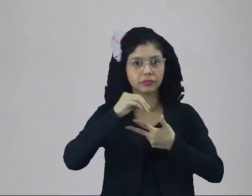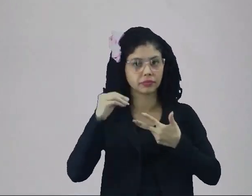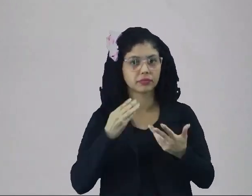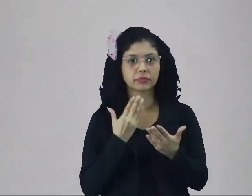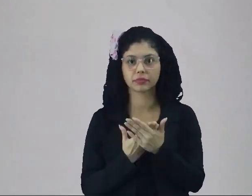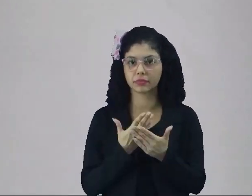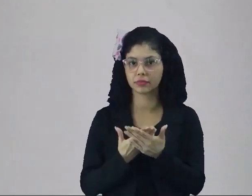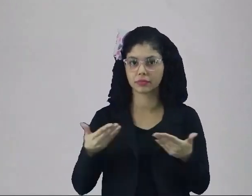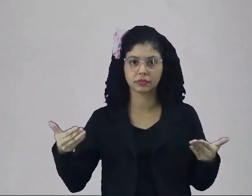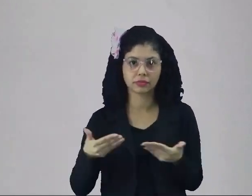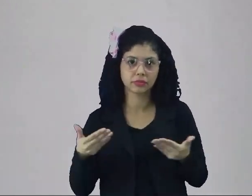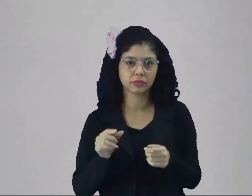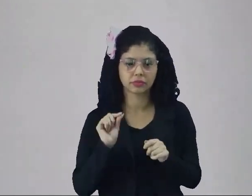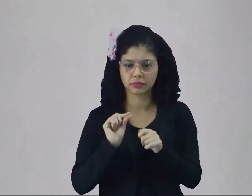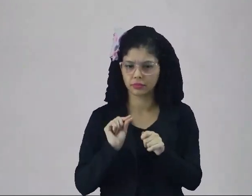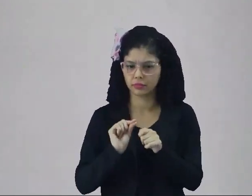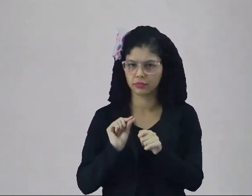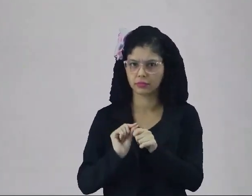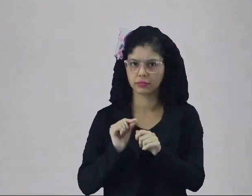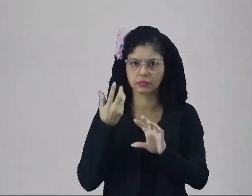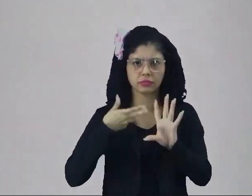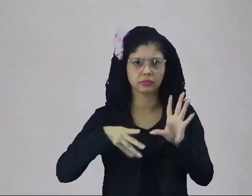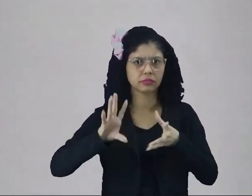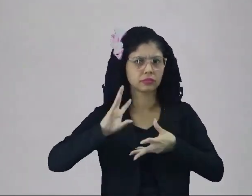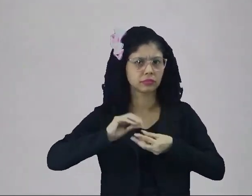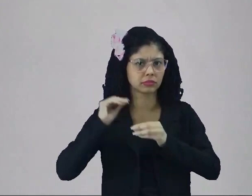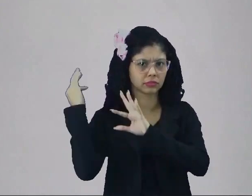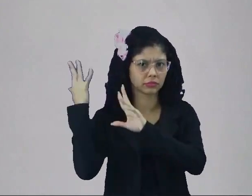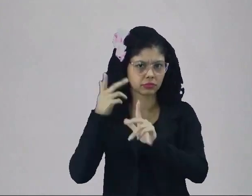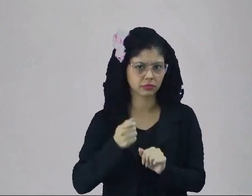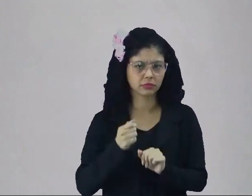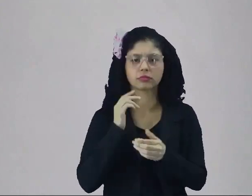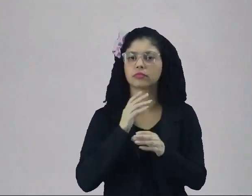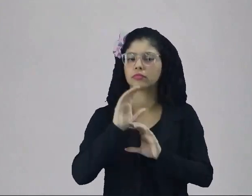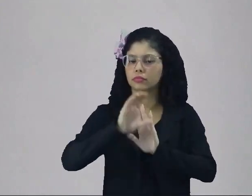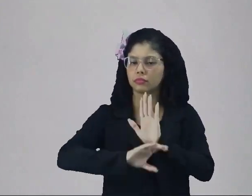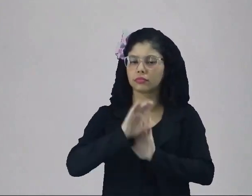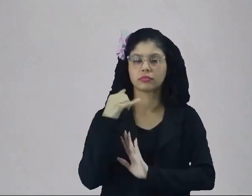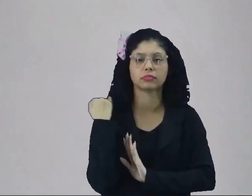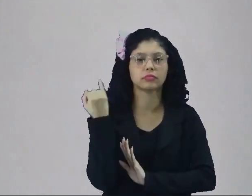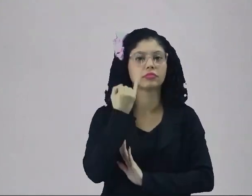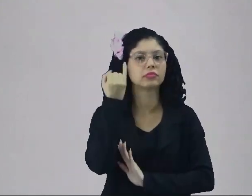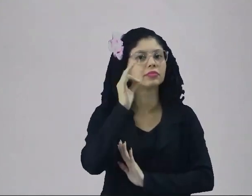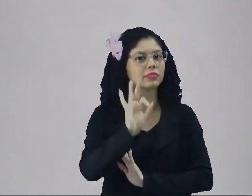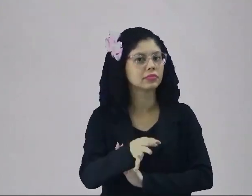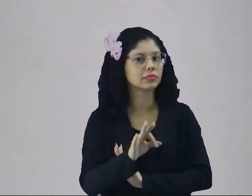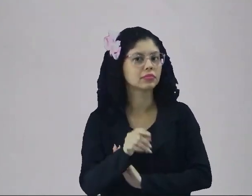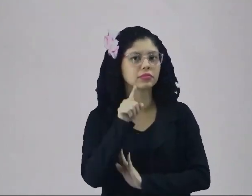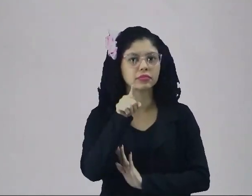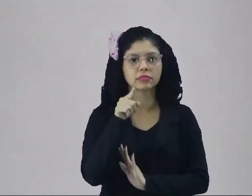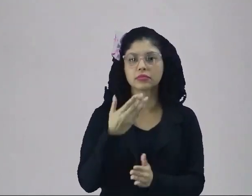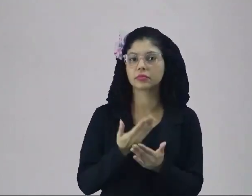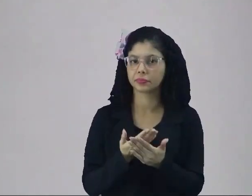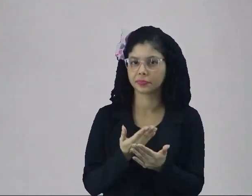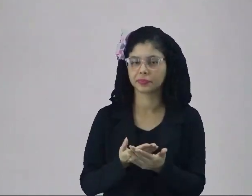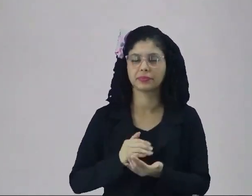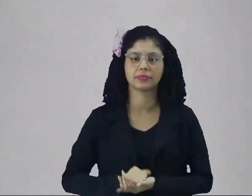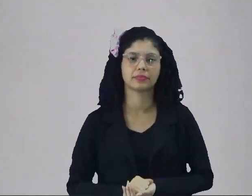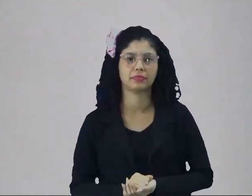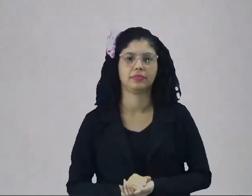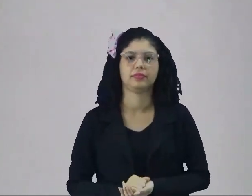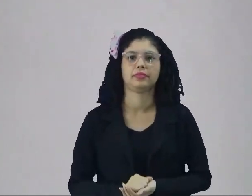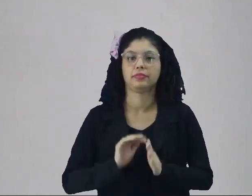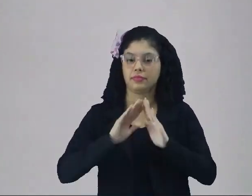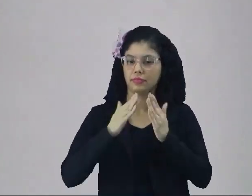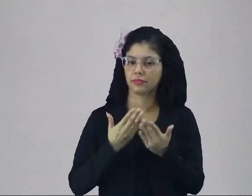estamos estudando, fazendo uma breve revisão desse conteúdo tão importante que com certeza vocês estudam, né,